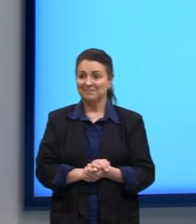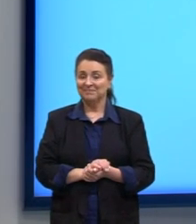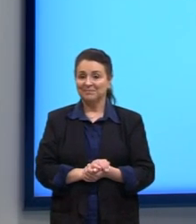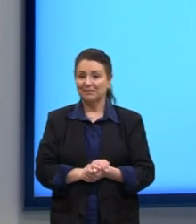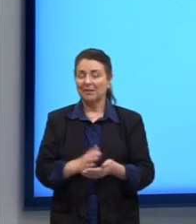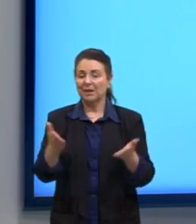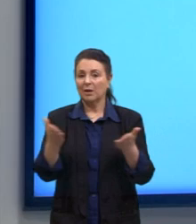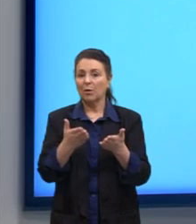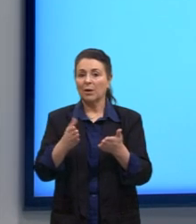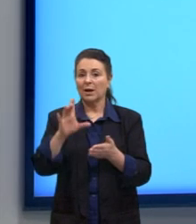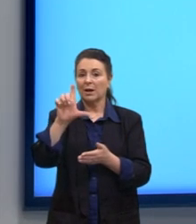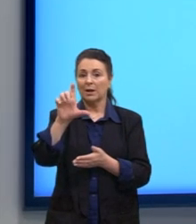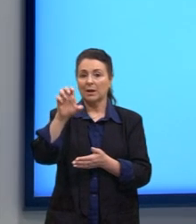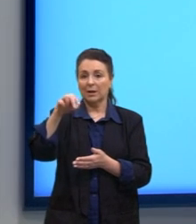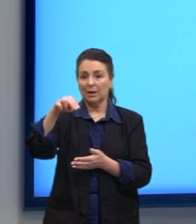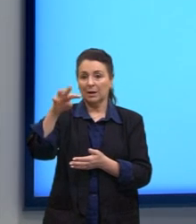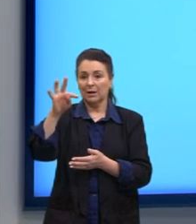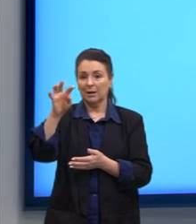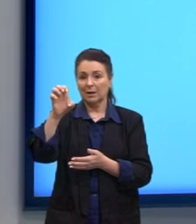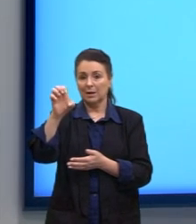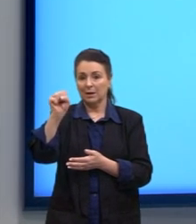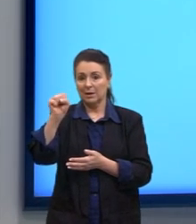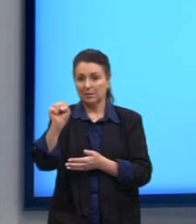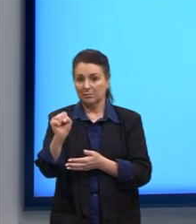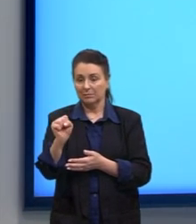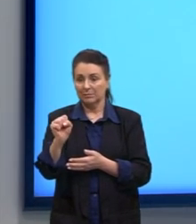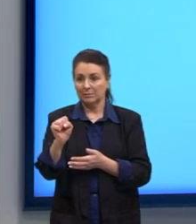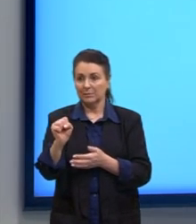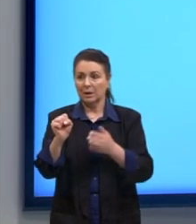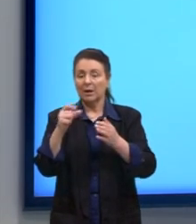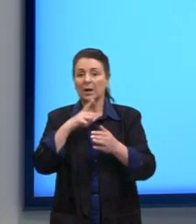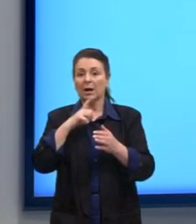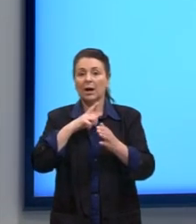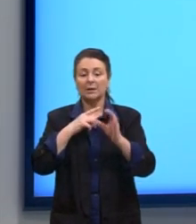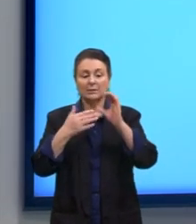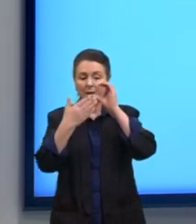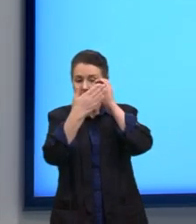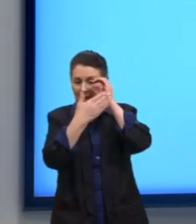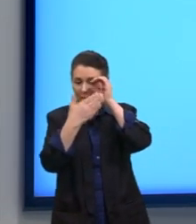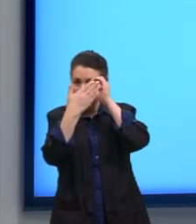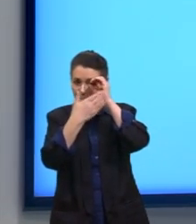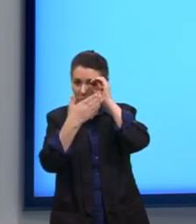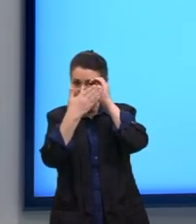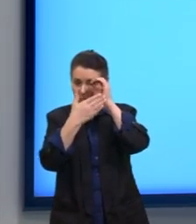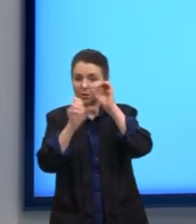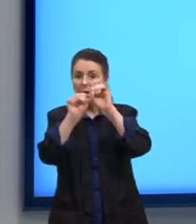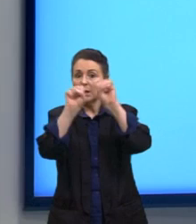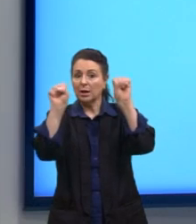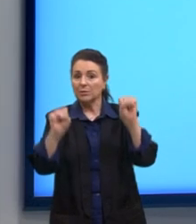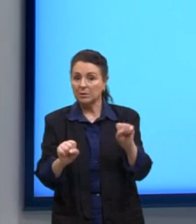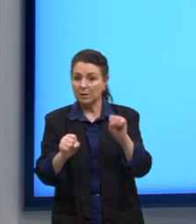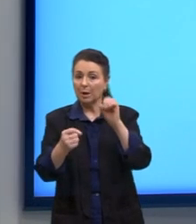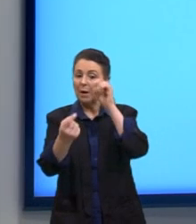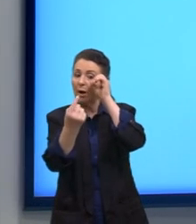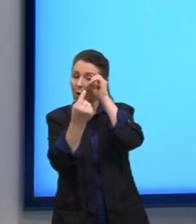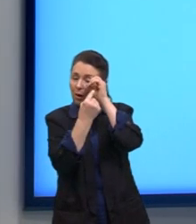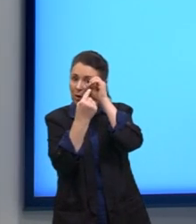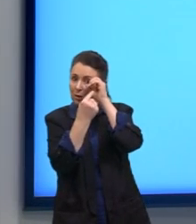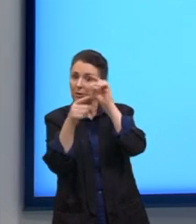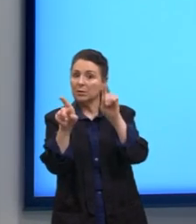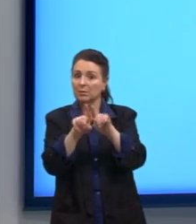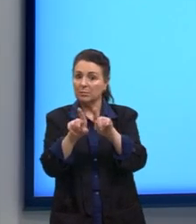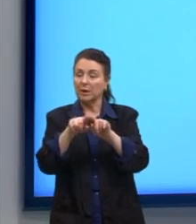bom lentes então para a gente continuar né Então as lentes vão ser um sistema óptico então a gente precisa